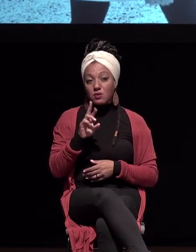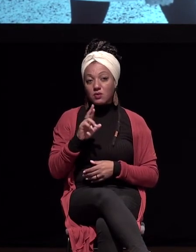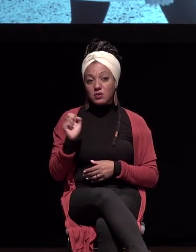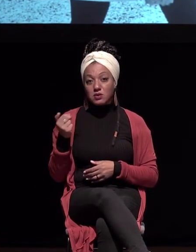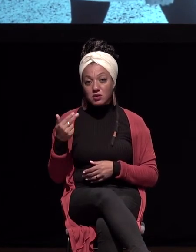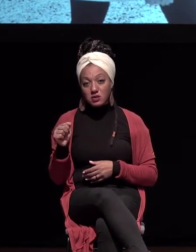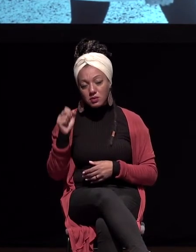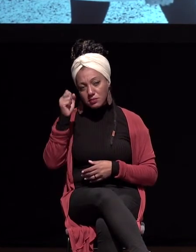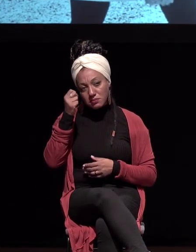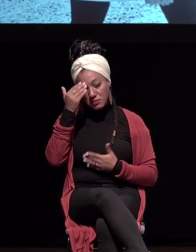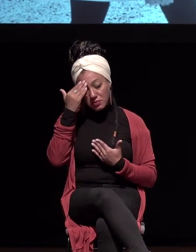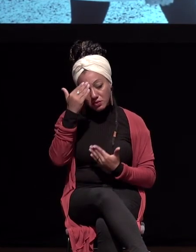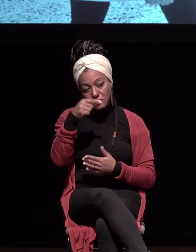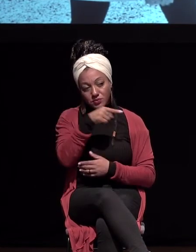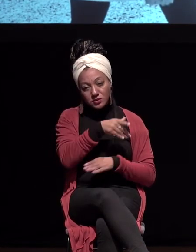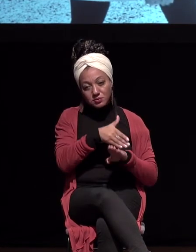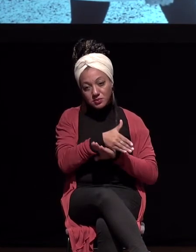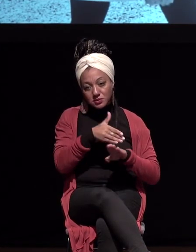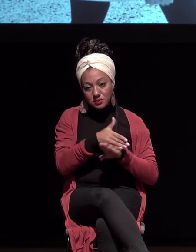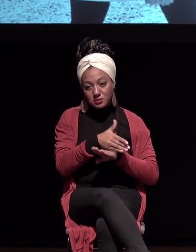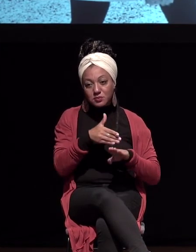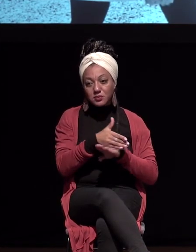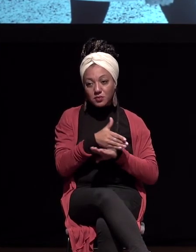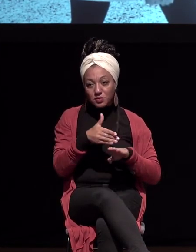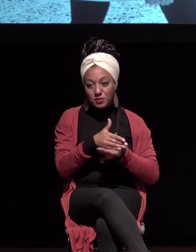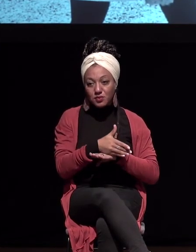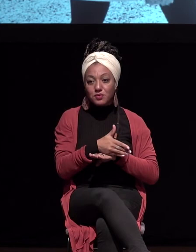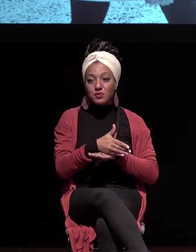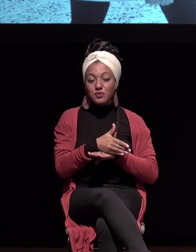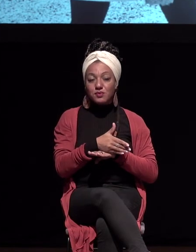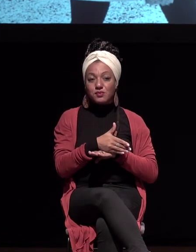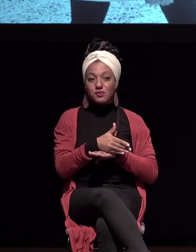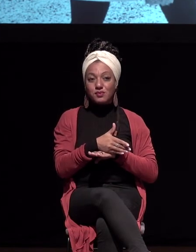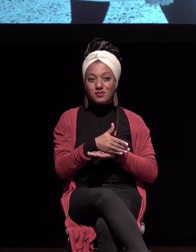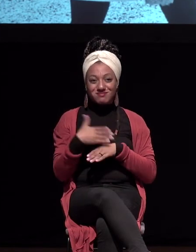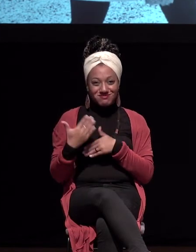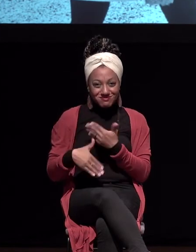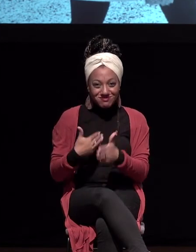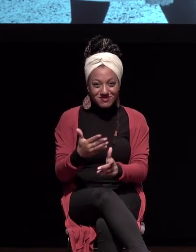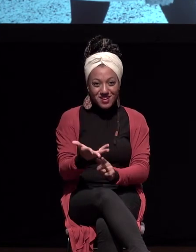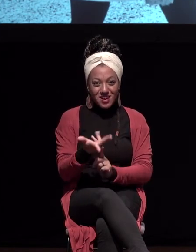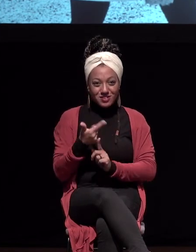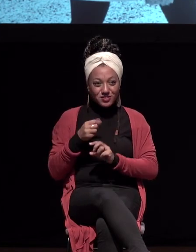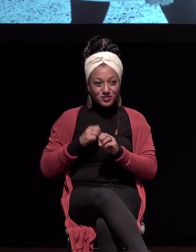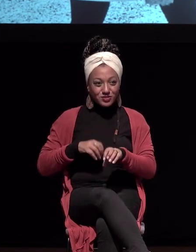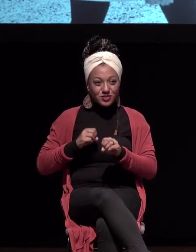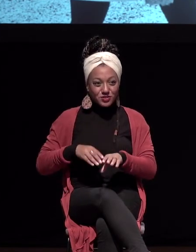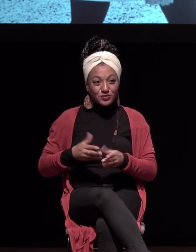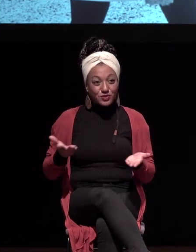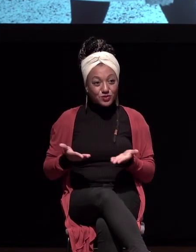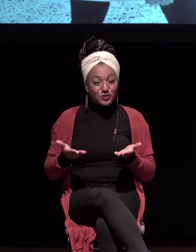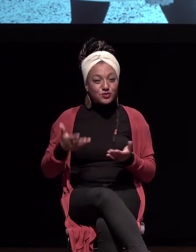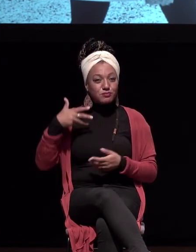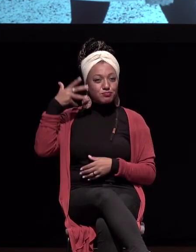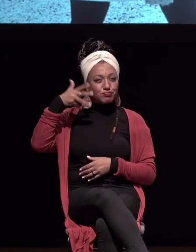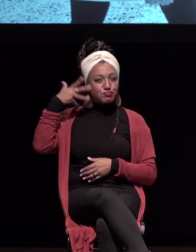também fez parte, né, dessa nossa trajetória na arte e educação aqui. E está aí, fazendo